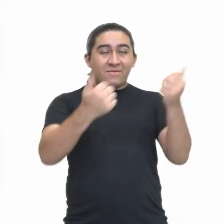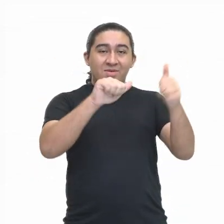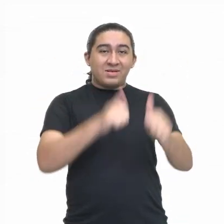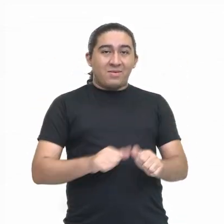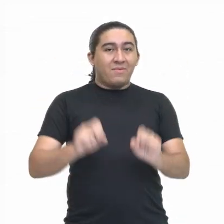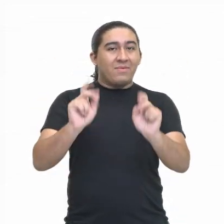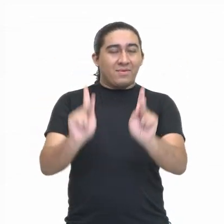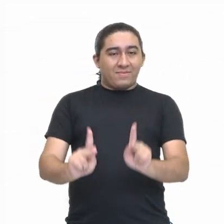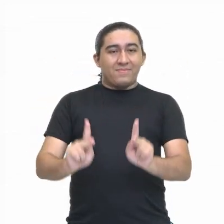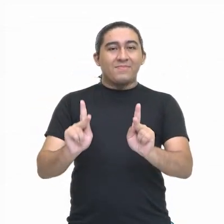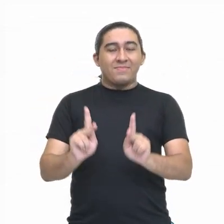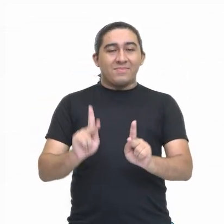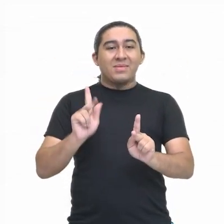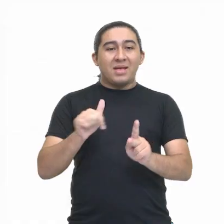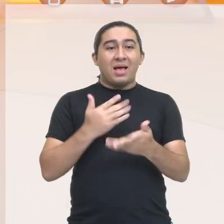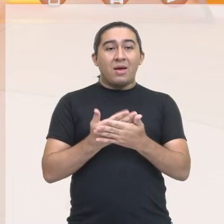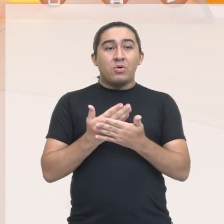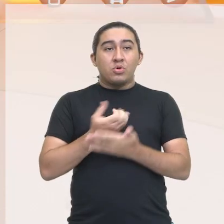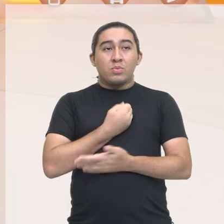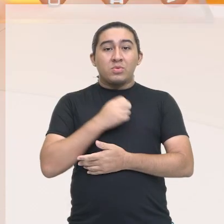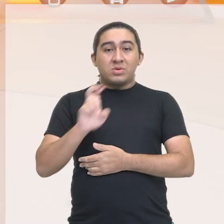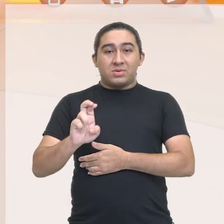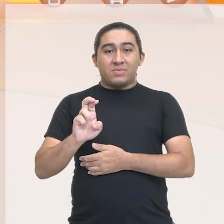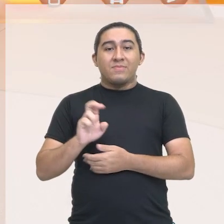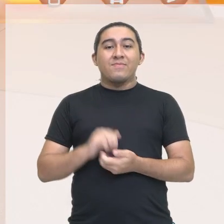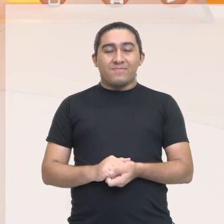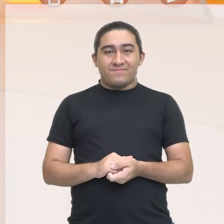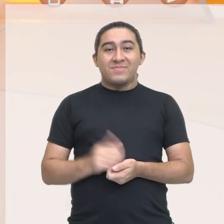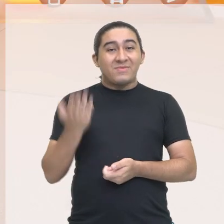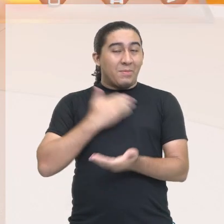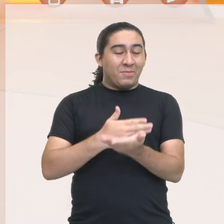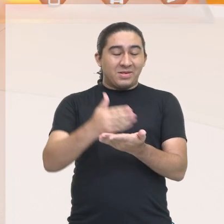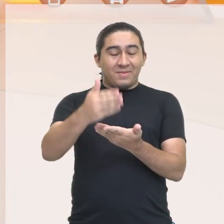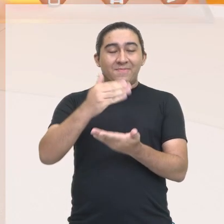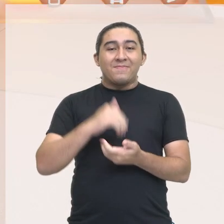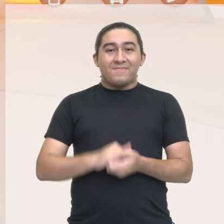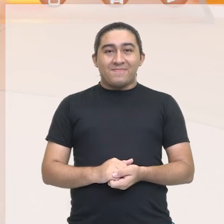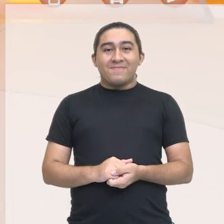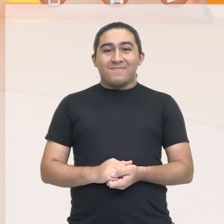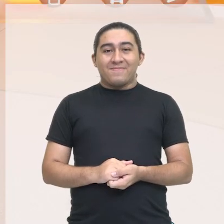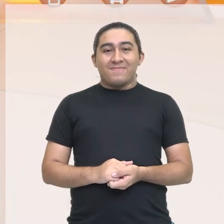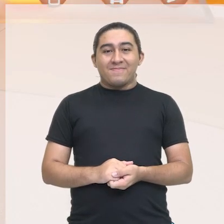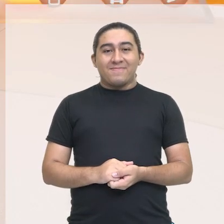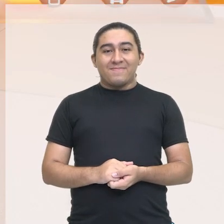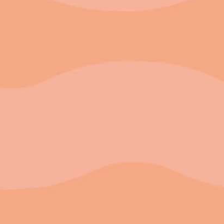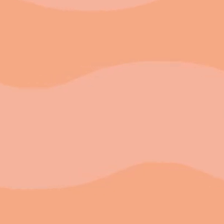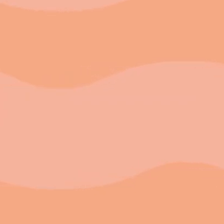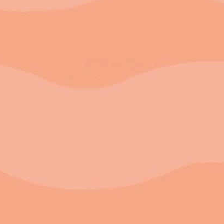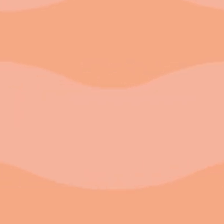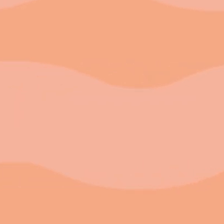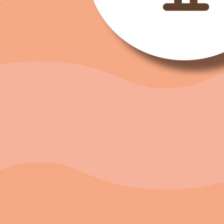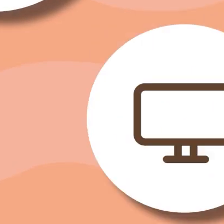e avaliação, que é a nossa aula de número 5. Vamos lá para a nossa revisão.